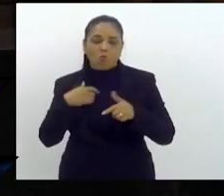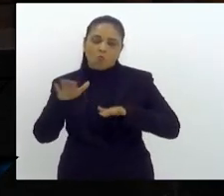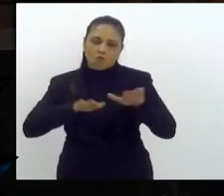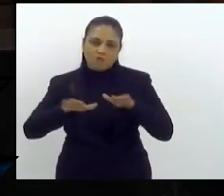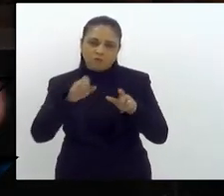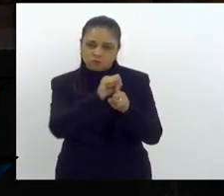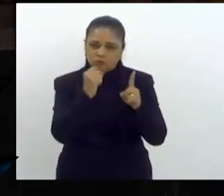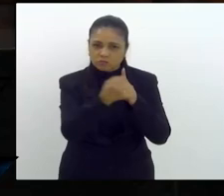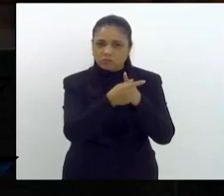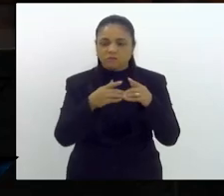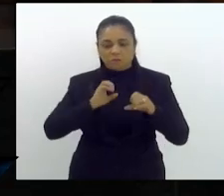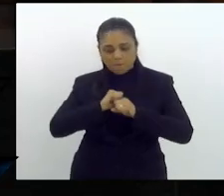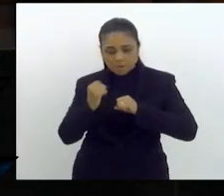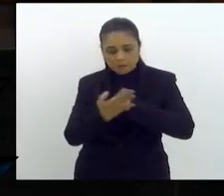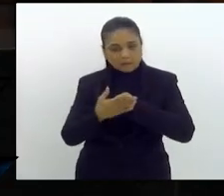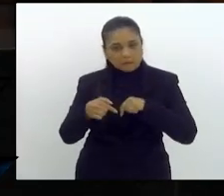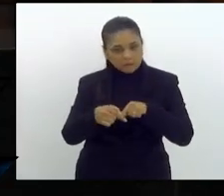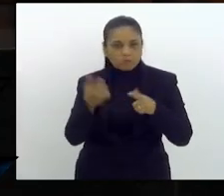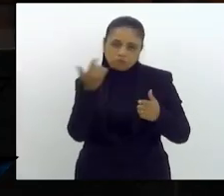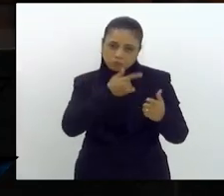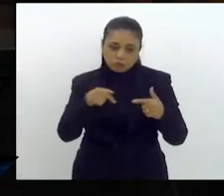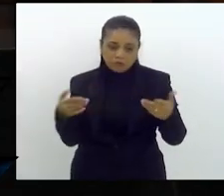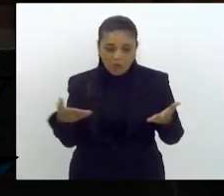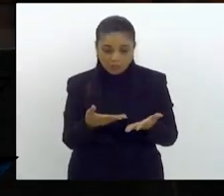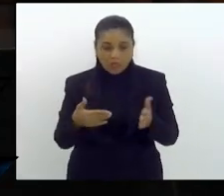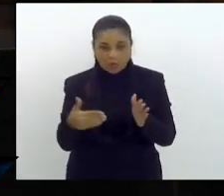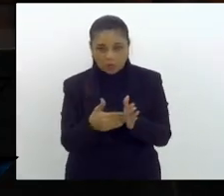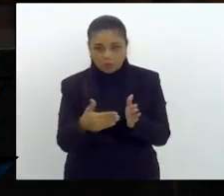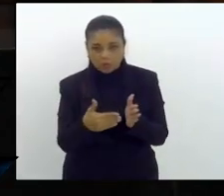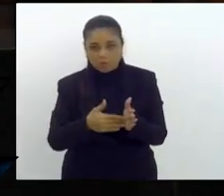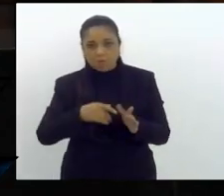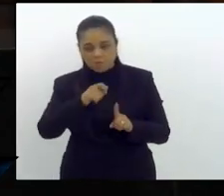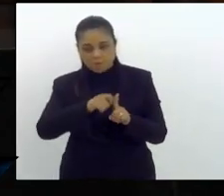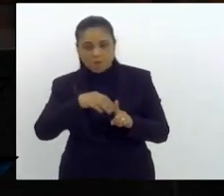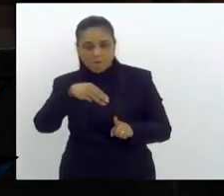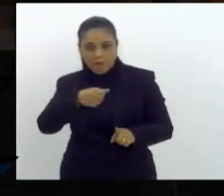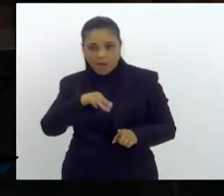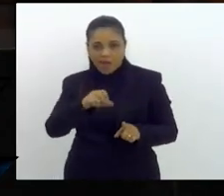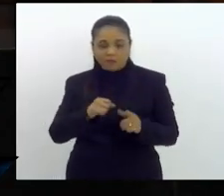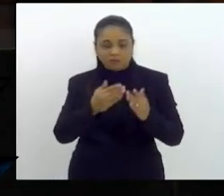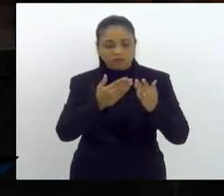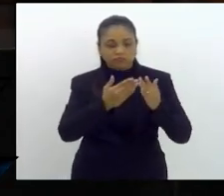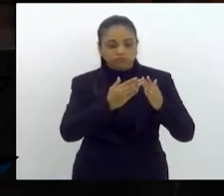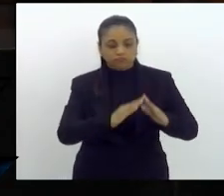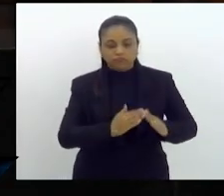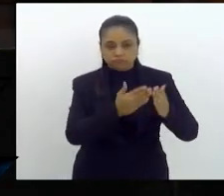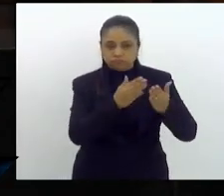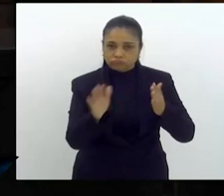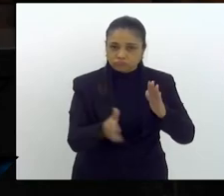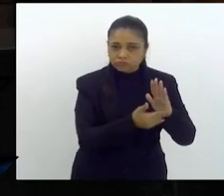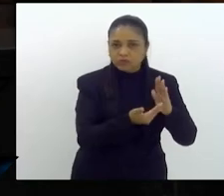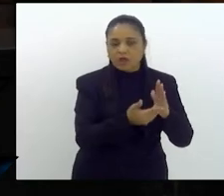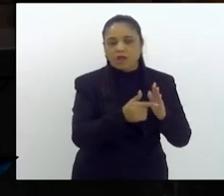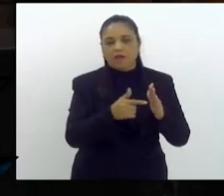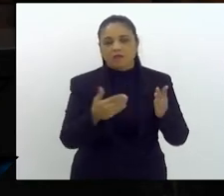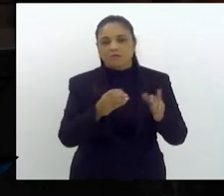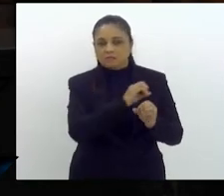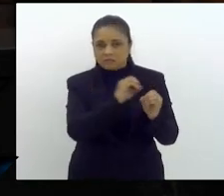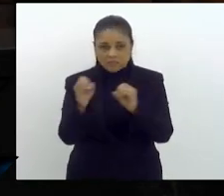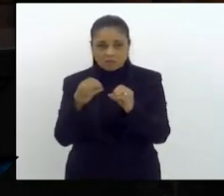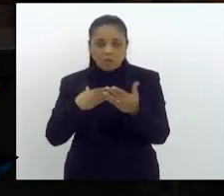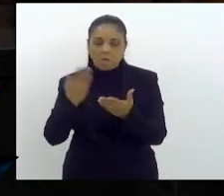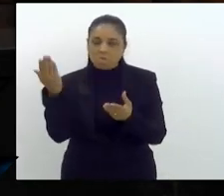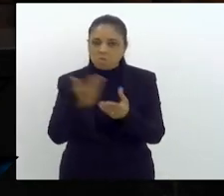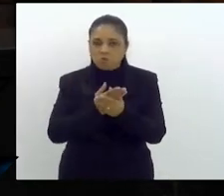O que foi estendido até esse mês a campanha do despejo Zero foi uma dpf que a gente protocolou no STF que